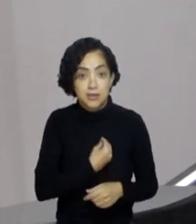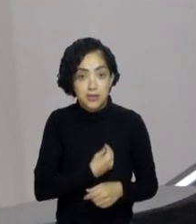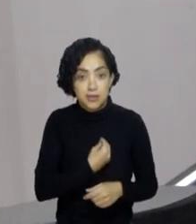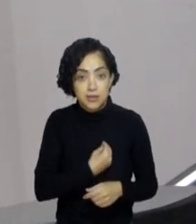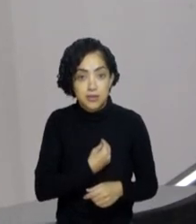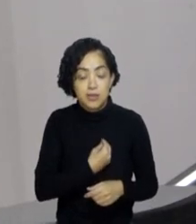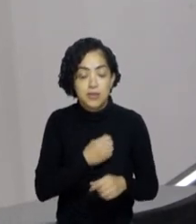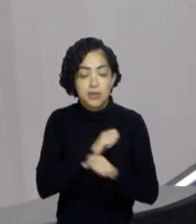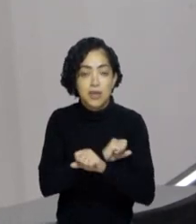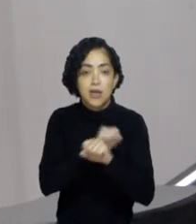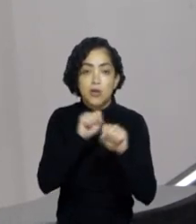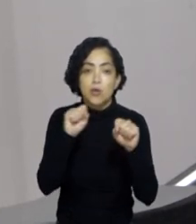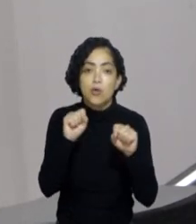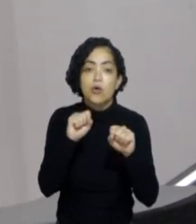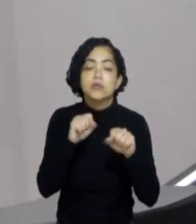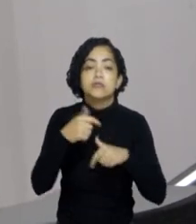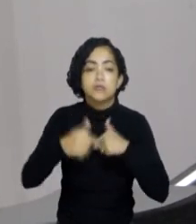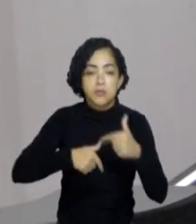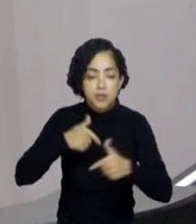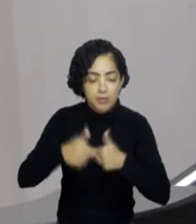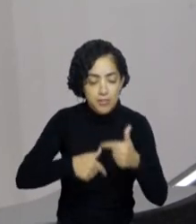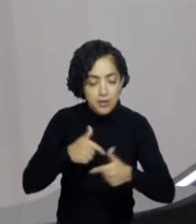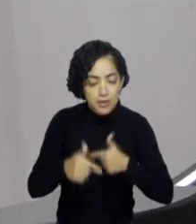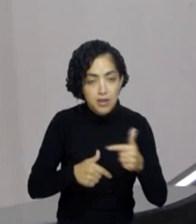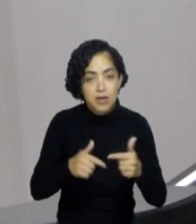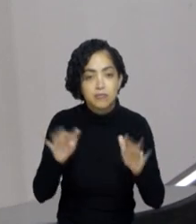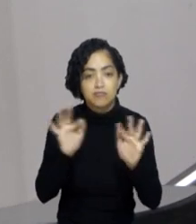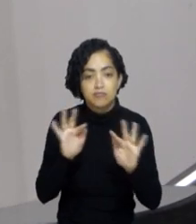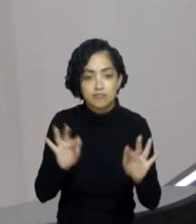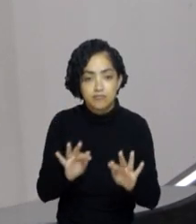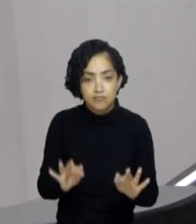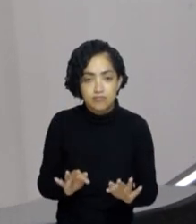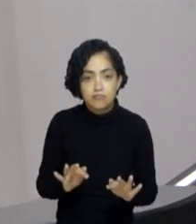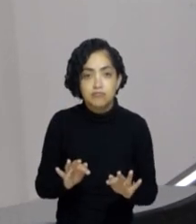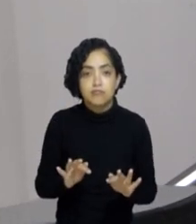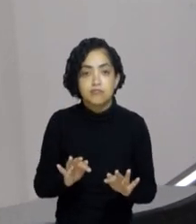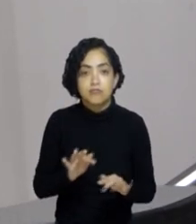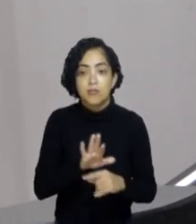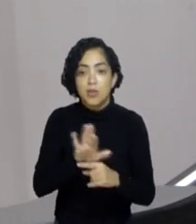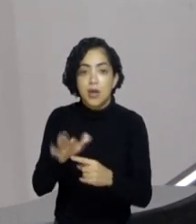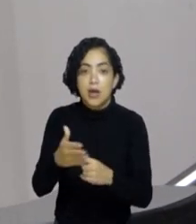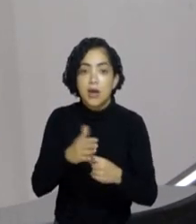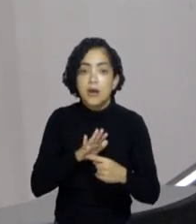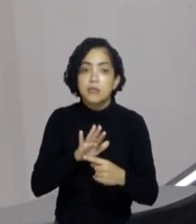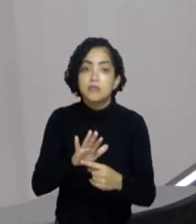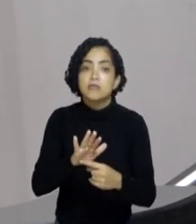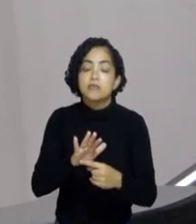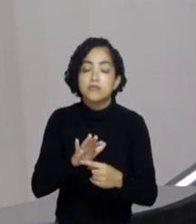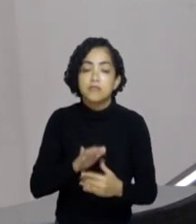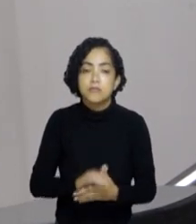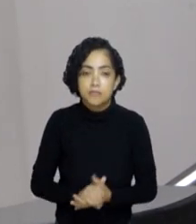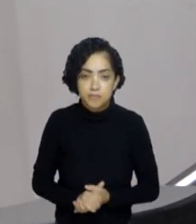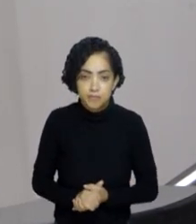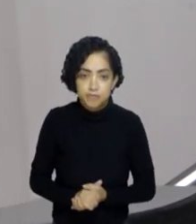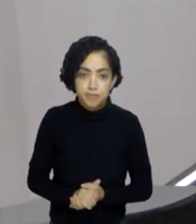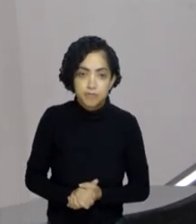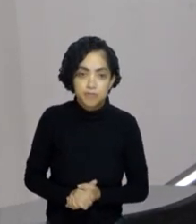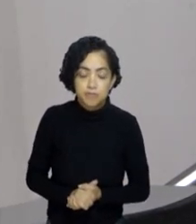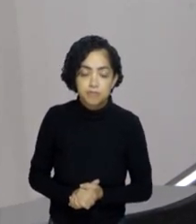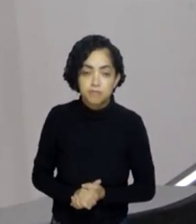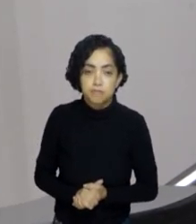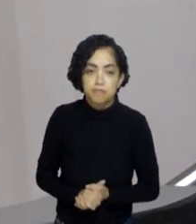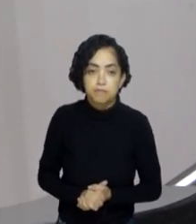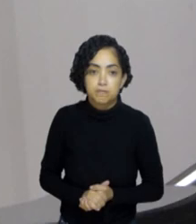para fazer o seu melhor e felizes estão por estarem satisfeitos e ajudarmos a construir essa empresa aqui tanto importante para Santa